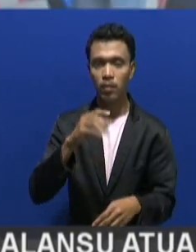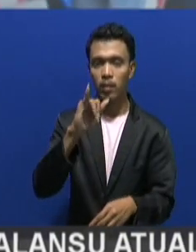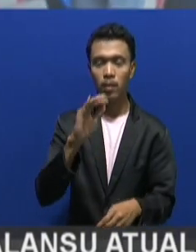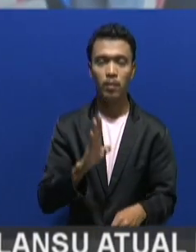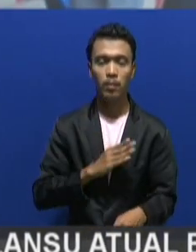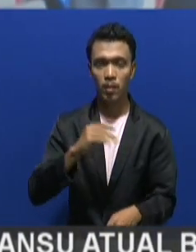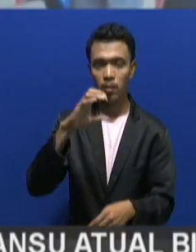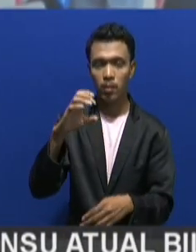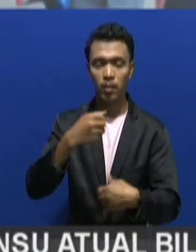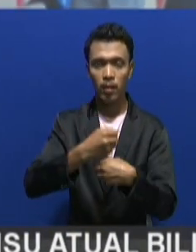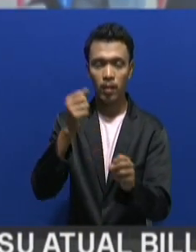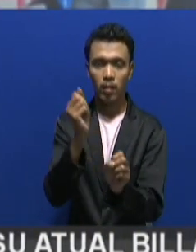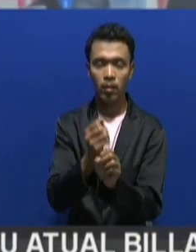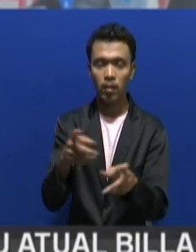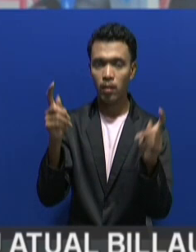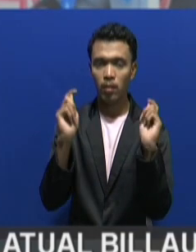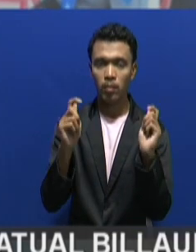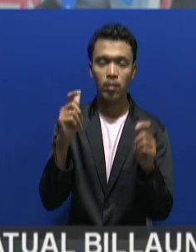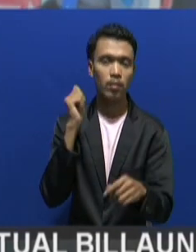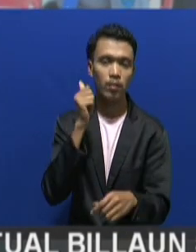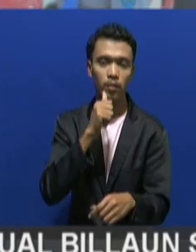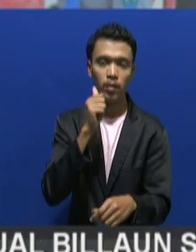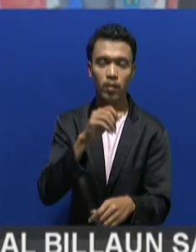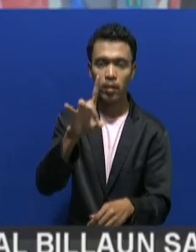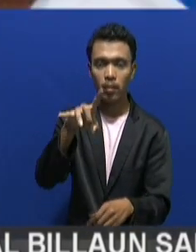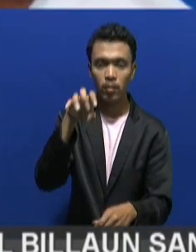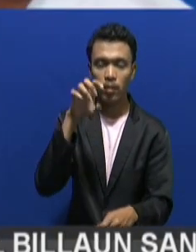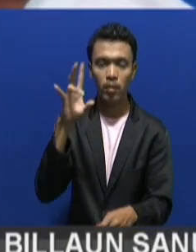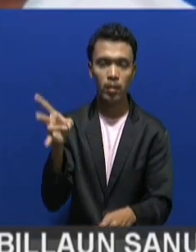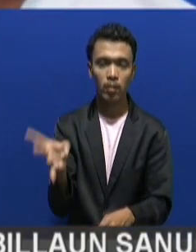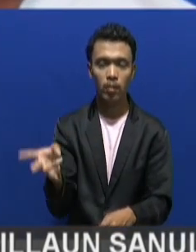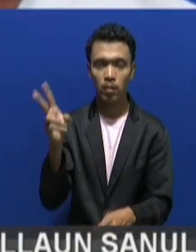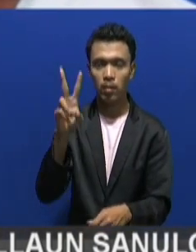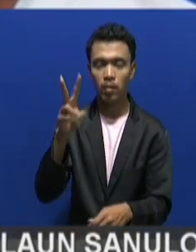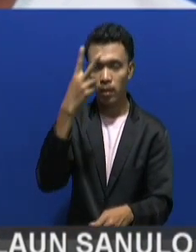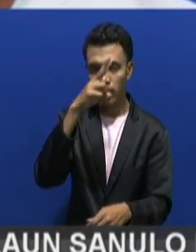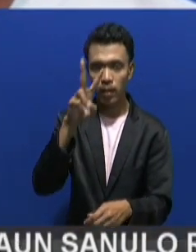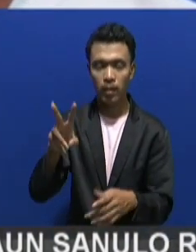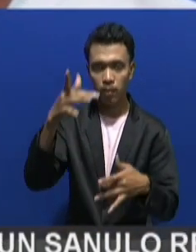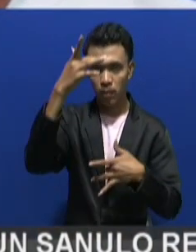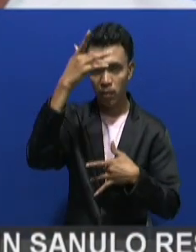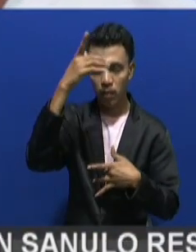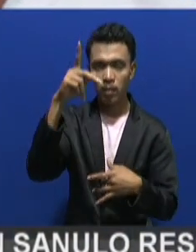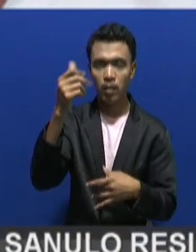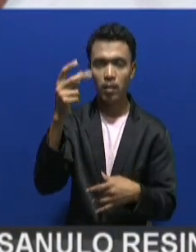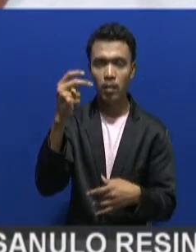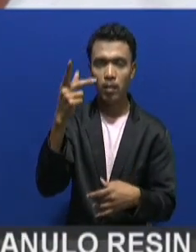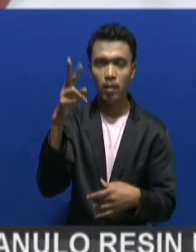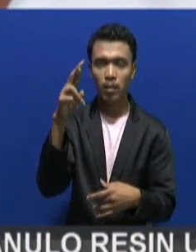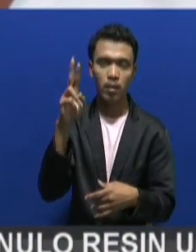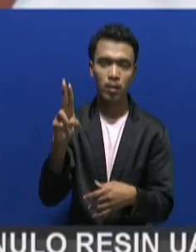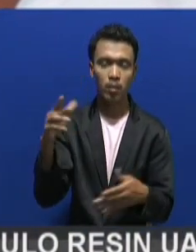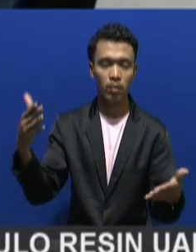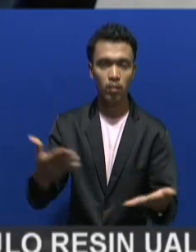selutan, haloona rasteio bafeto atusualu hitu nulo resindrua, no consegue de teta caso cancro cervix fong